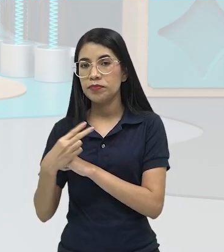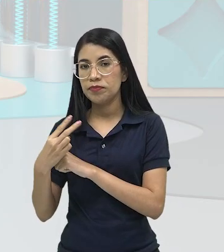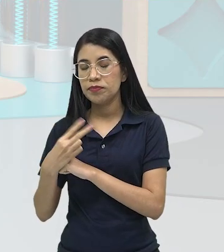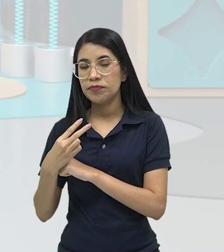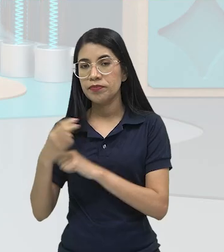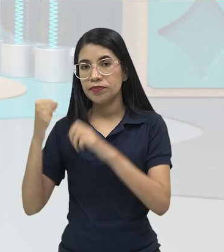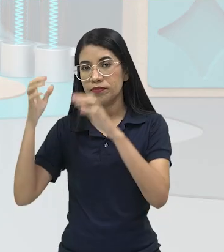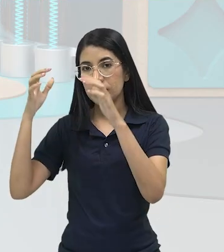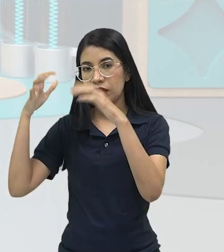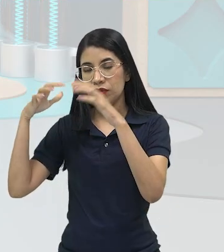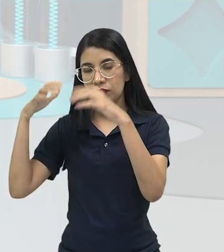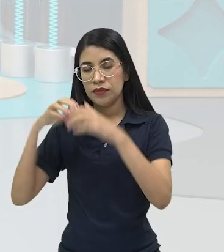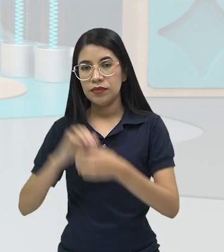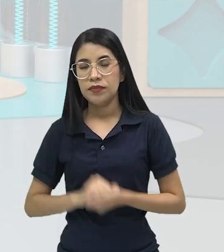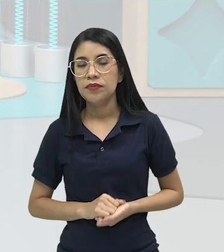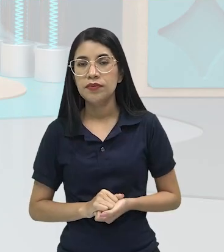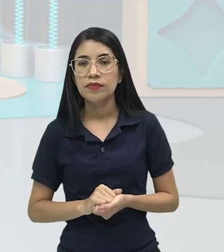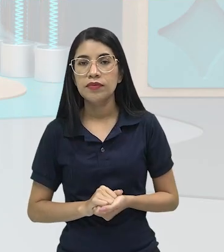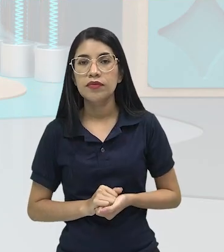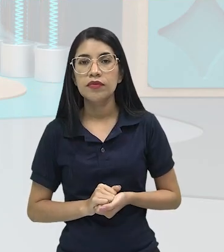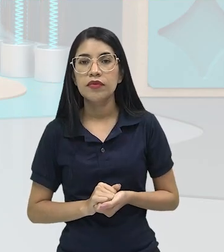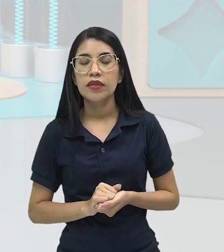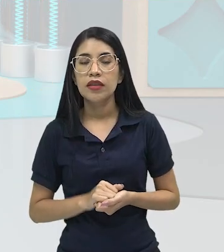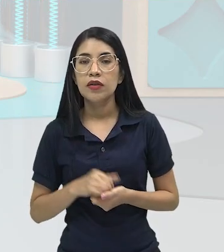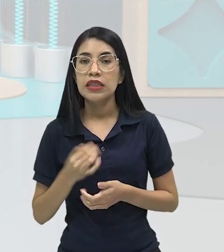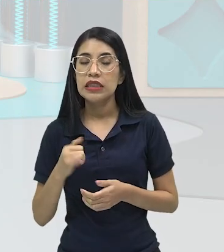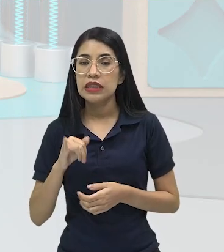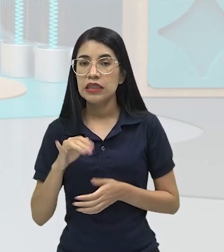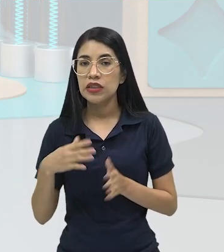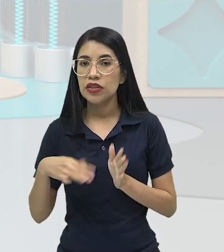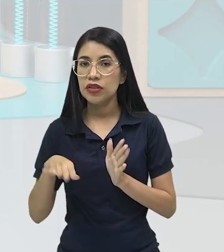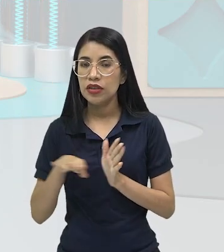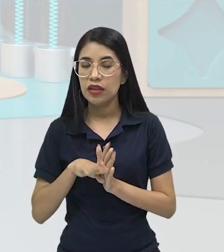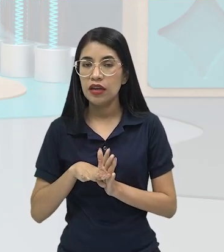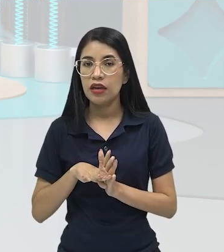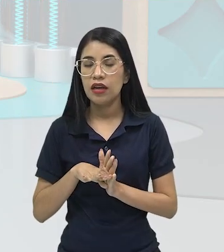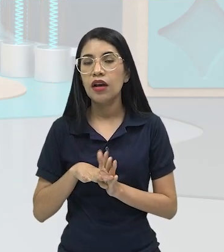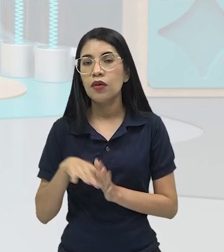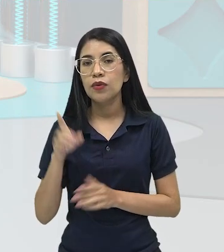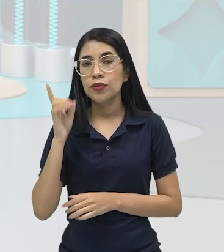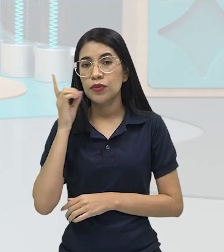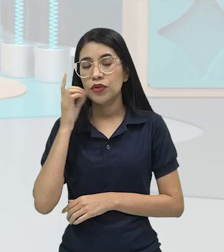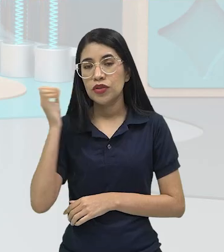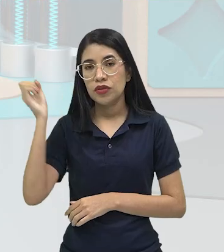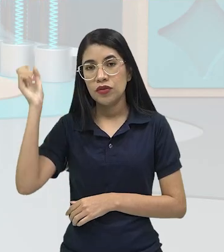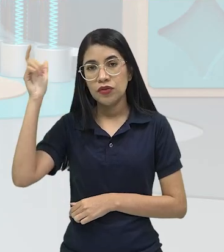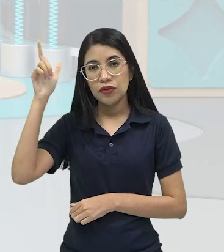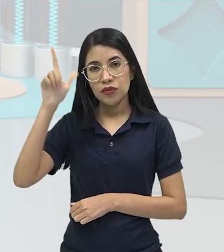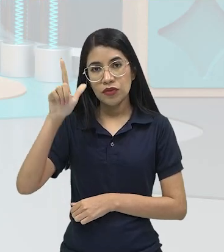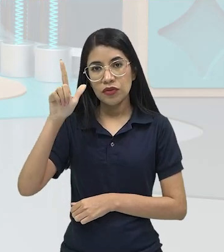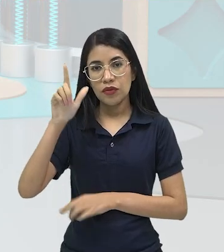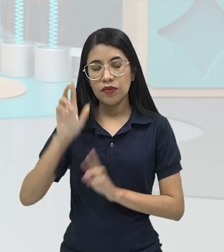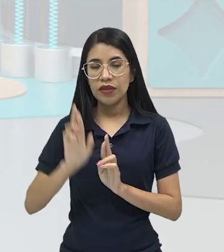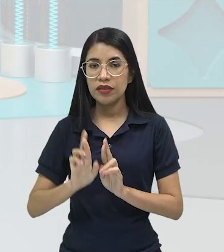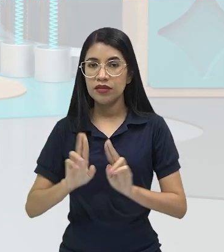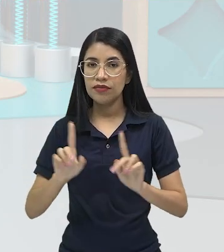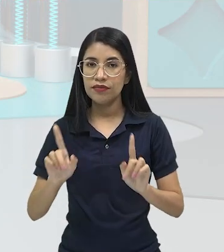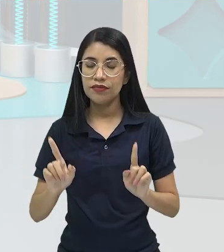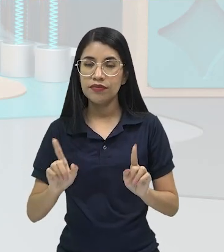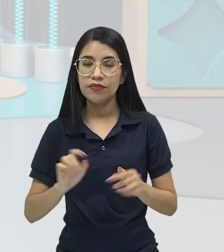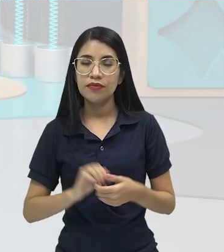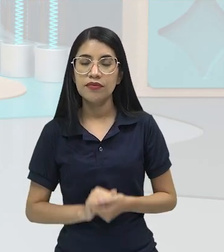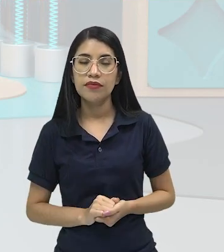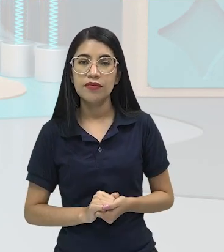E aqui, quando ele chega, se ele chegasse, no caso, né, num dia de sol, teria sido ao contrário.